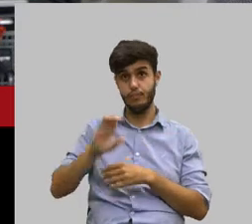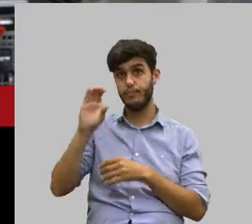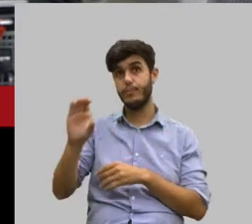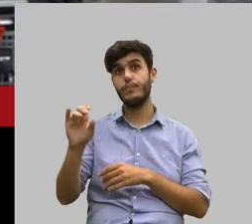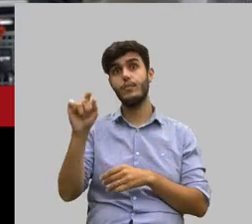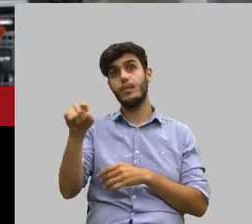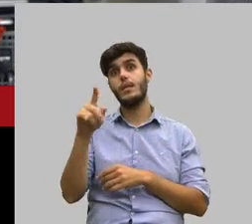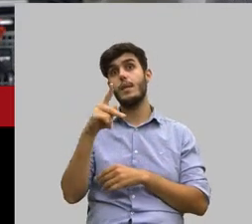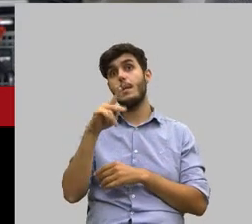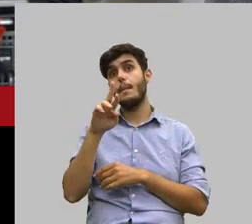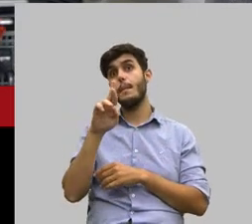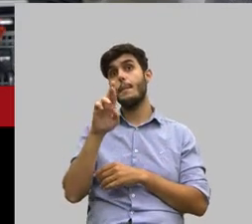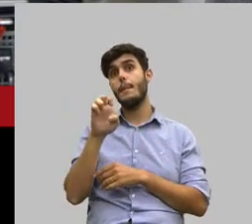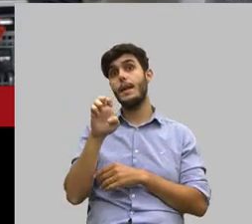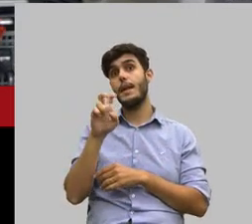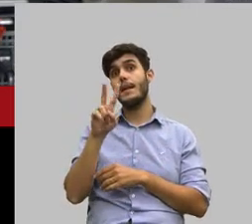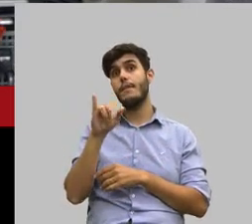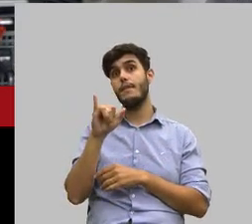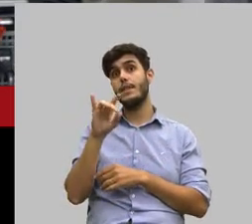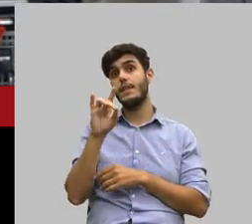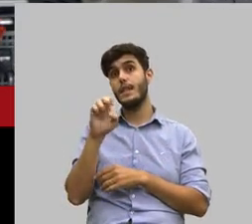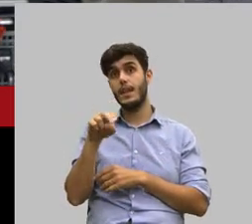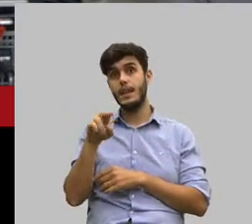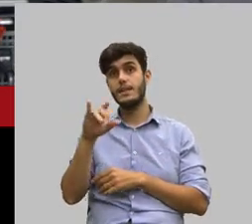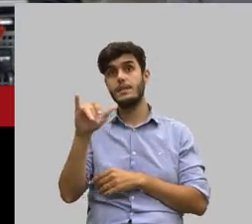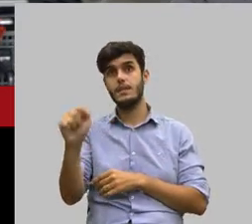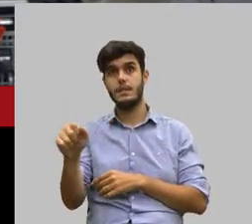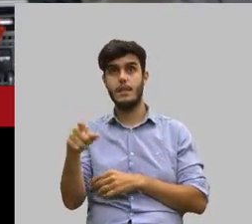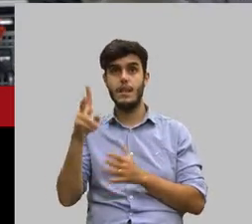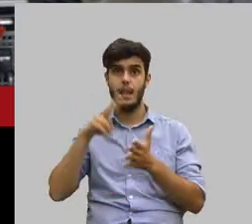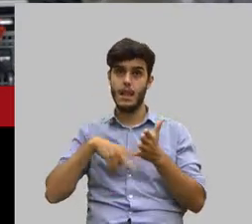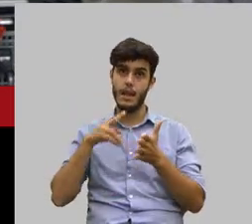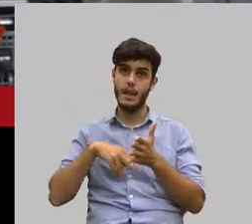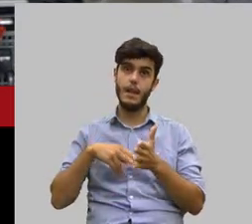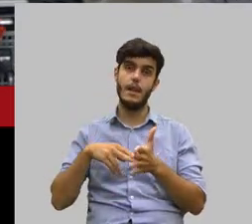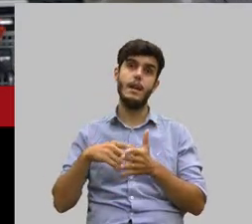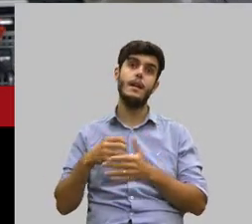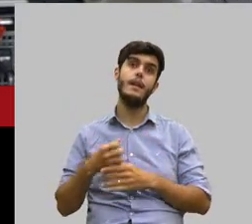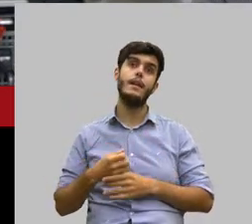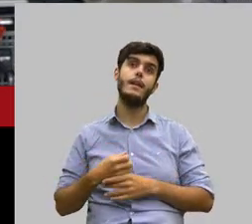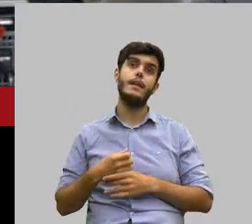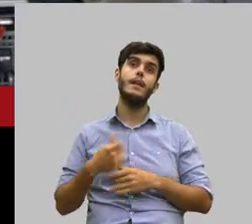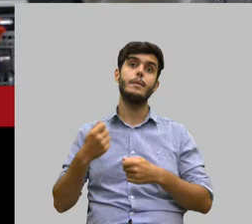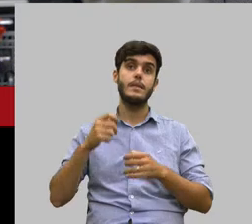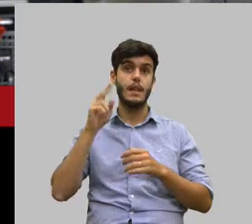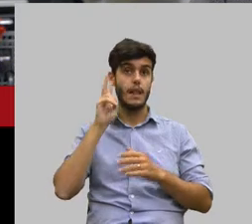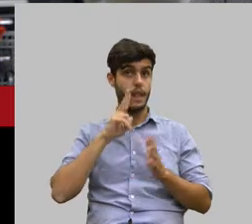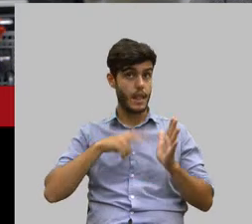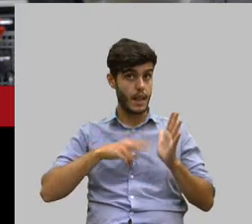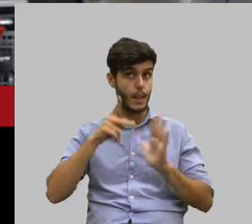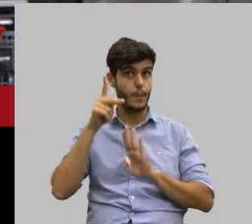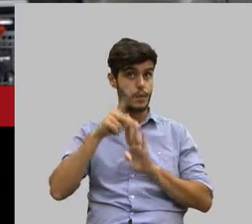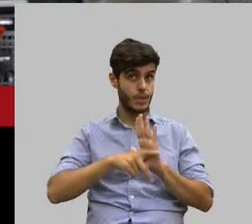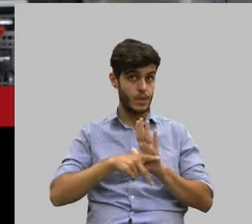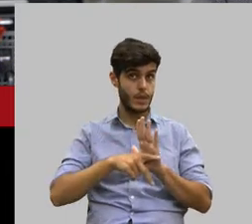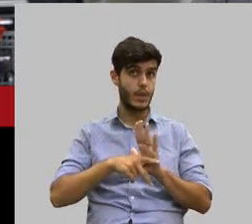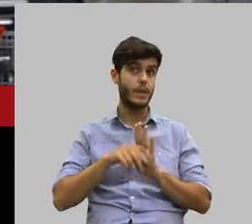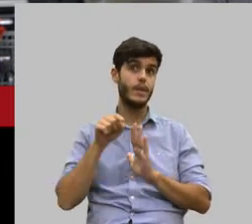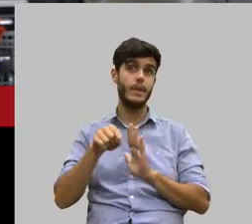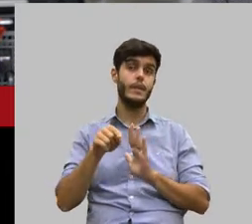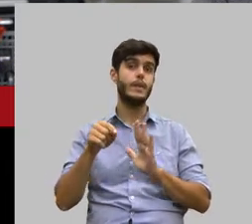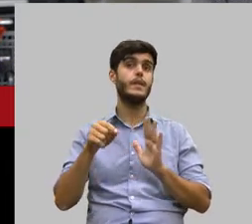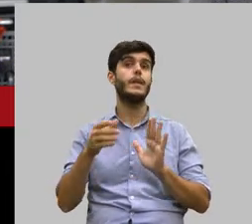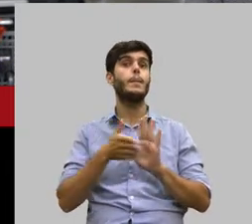Previdência não fica no Instituto Tem que ler é o que eu falei com o deputado sargento Rodrigues Tem que ler o projeto tem que ler o que tá sendo